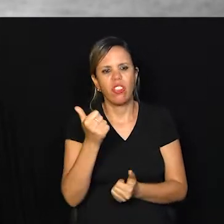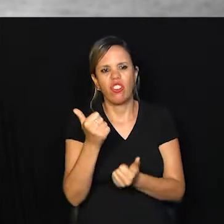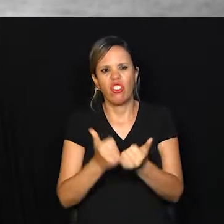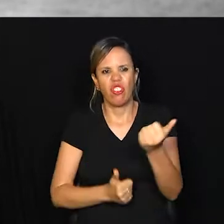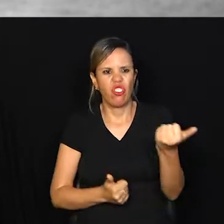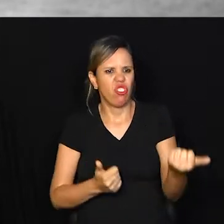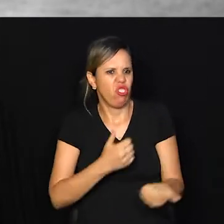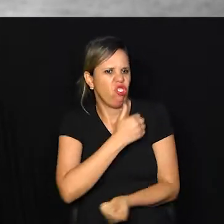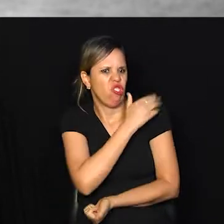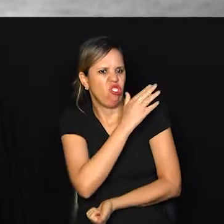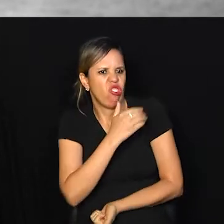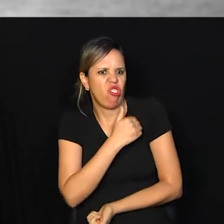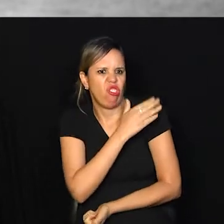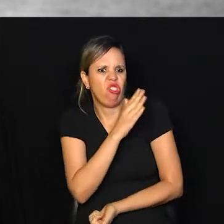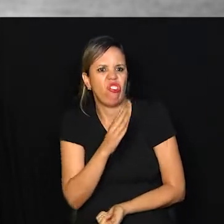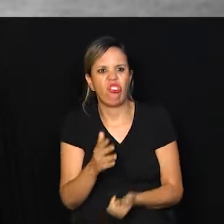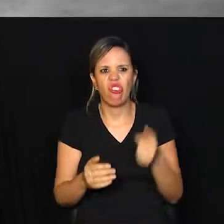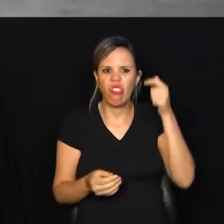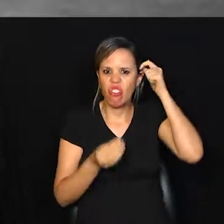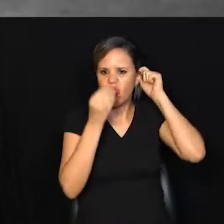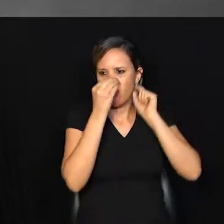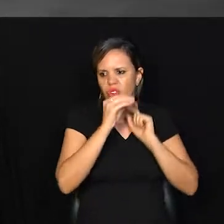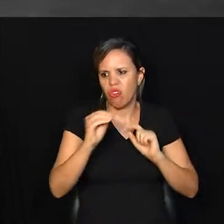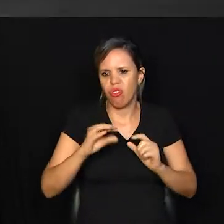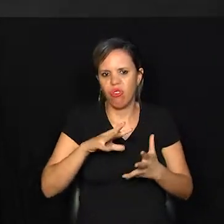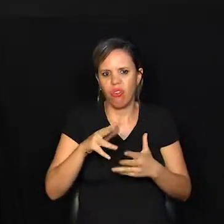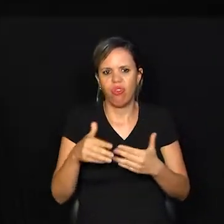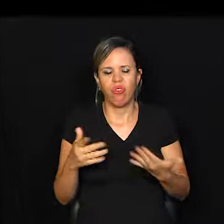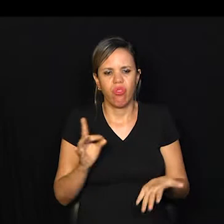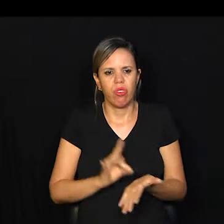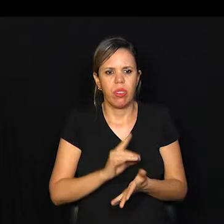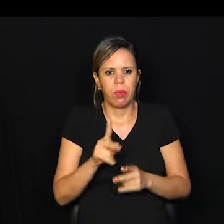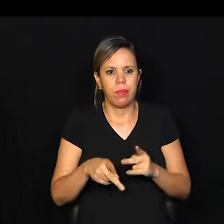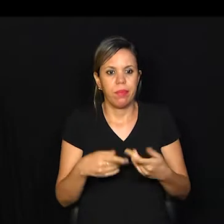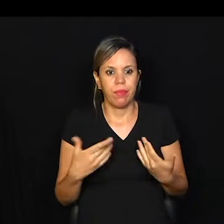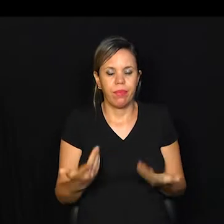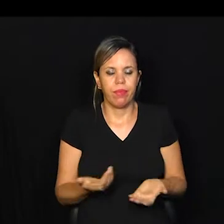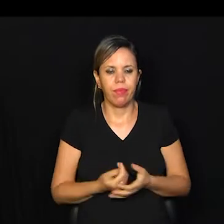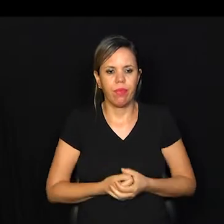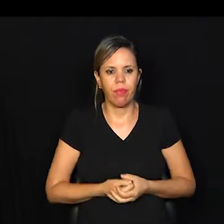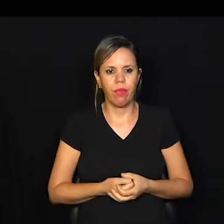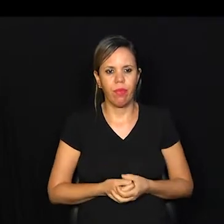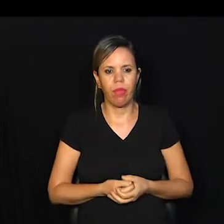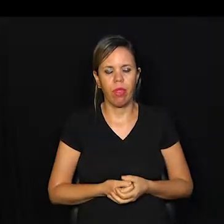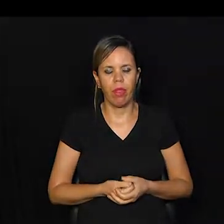totalmente elitista, apartheid, descolada do mundo real das pessoas.